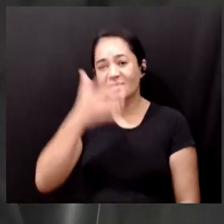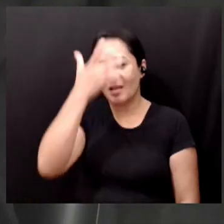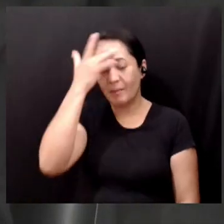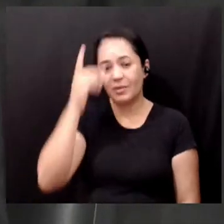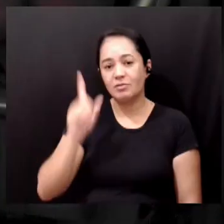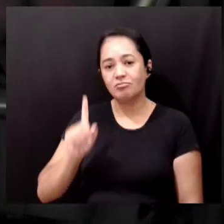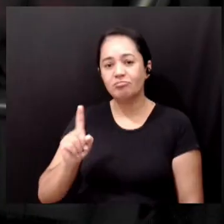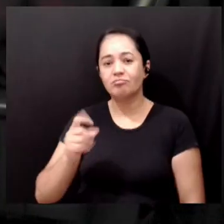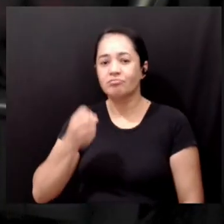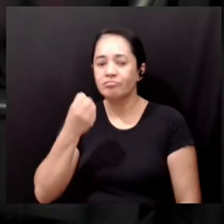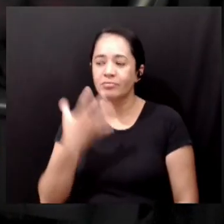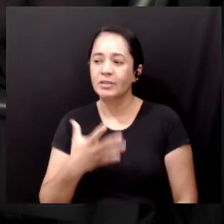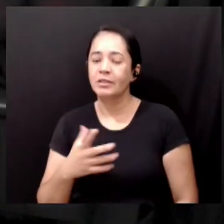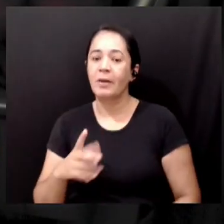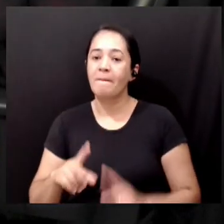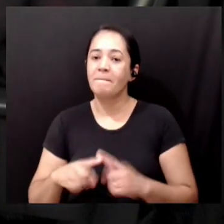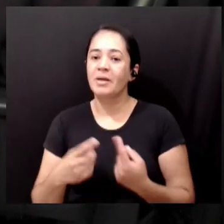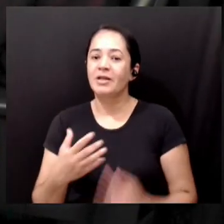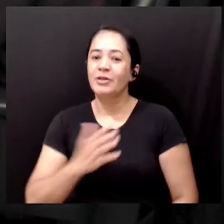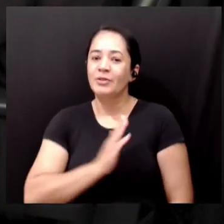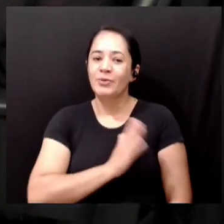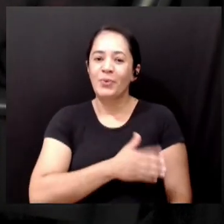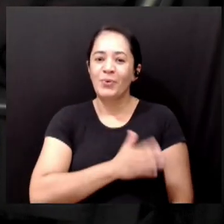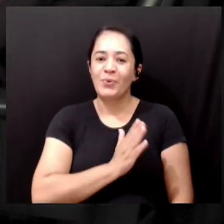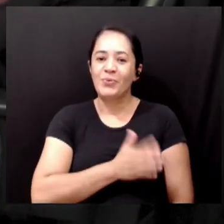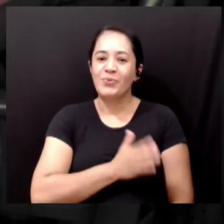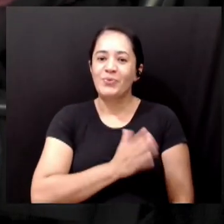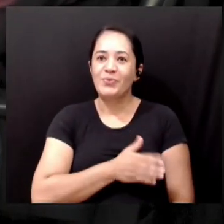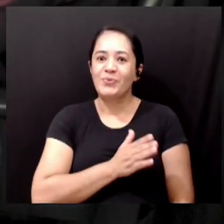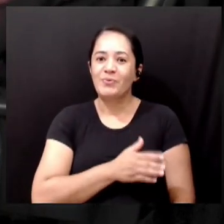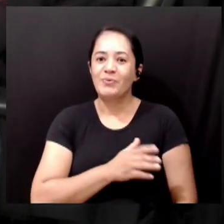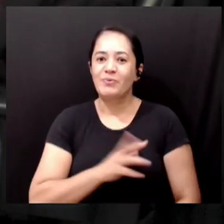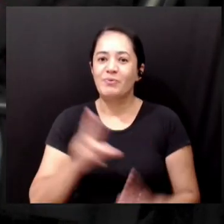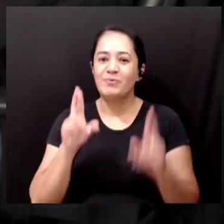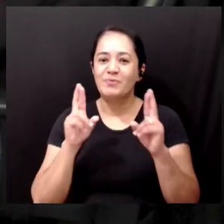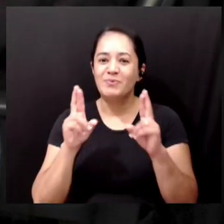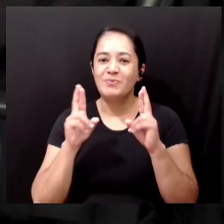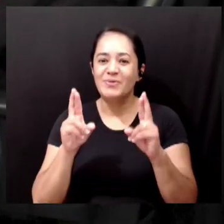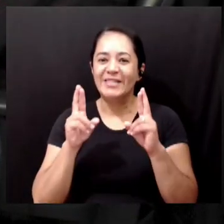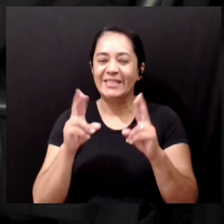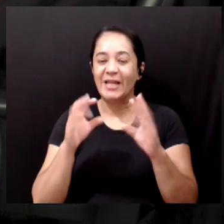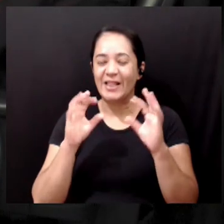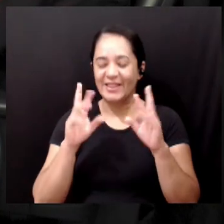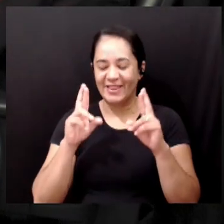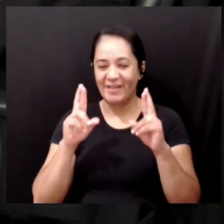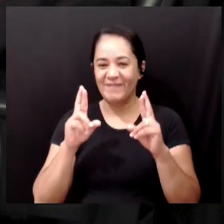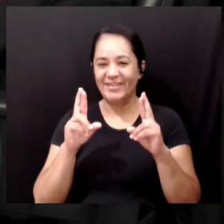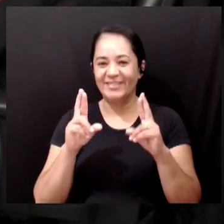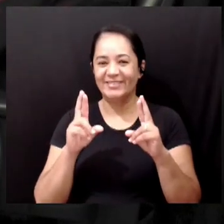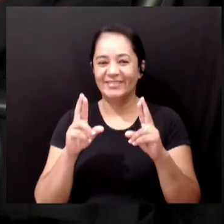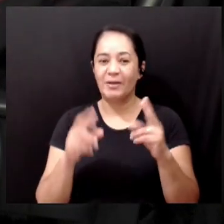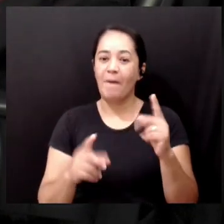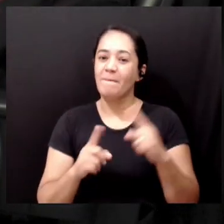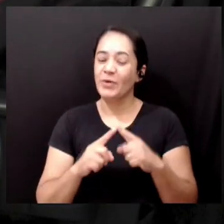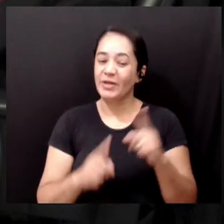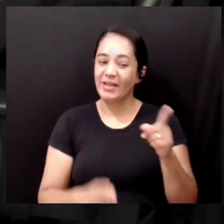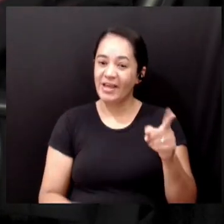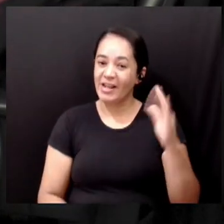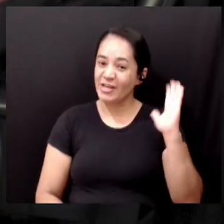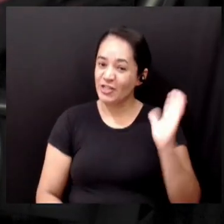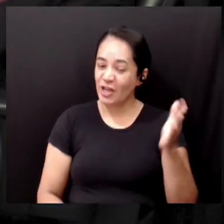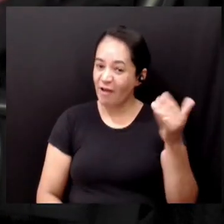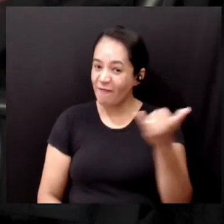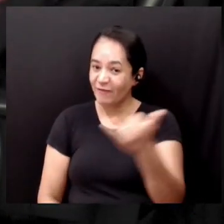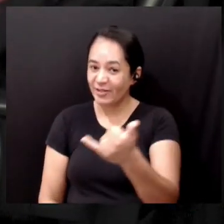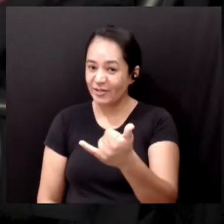é óbvio que o coração provavelmente deveria estar cheio de esperança de que estivesse lá. Como ela disse, quando ela viu, você estava bem pertinho dela e